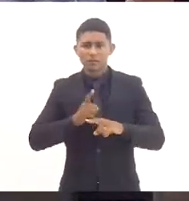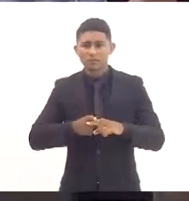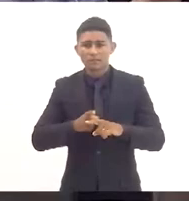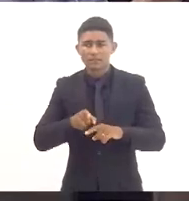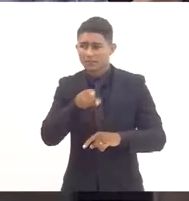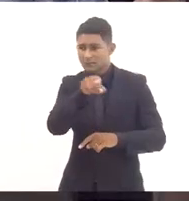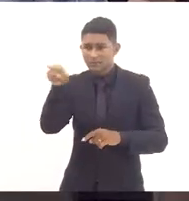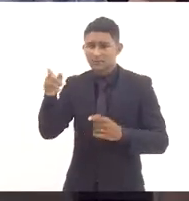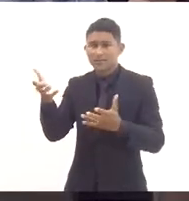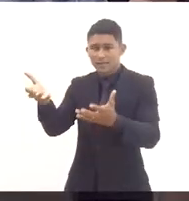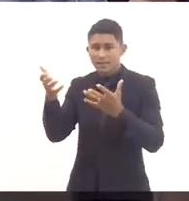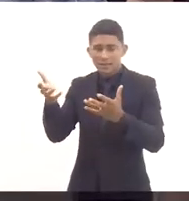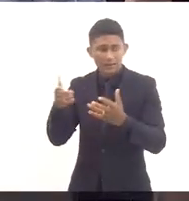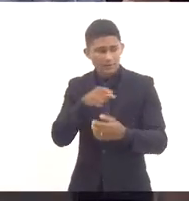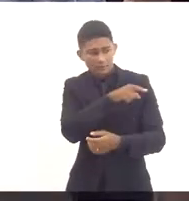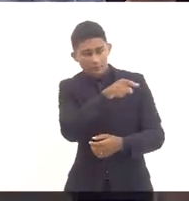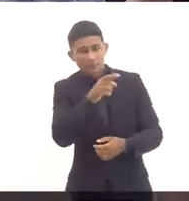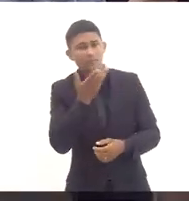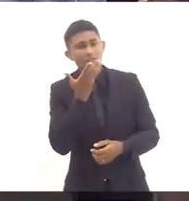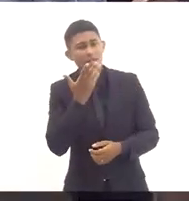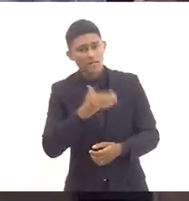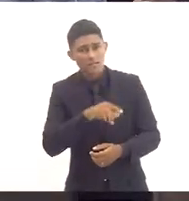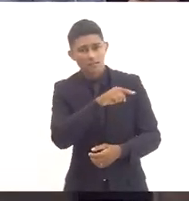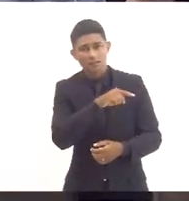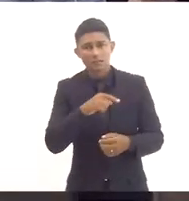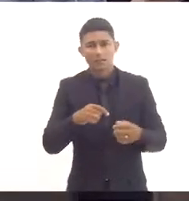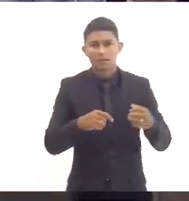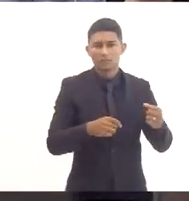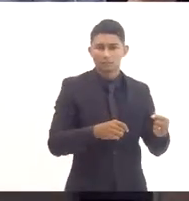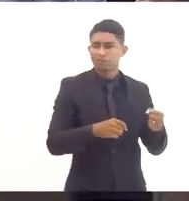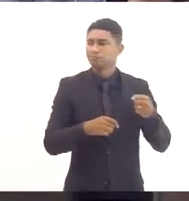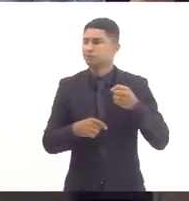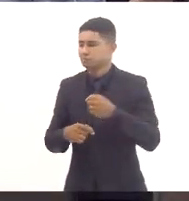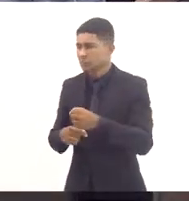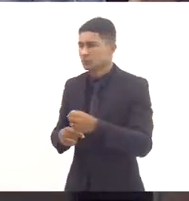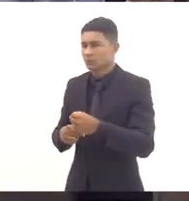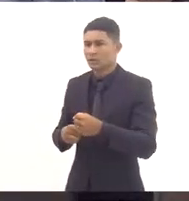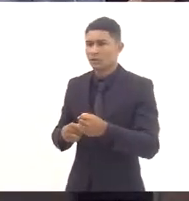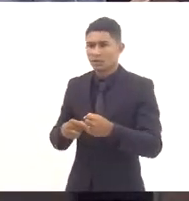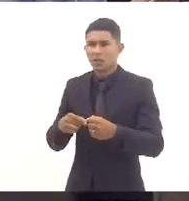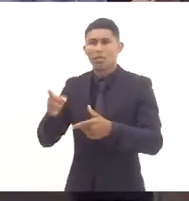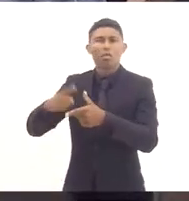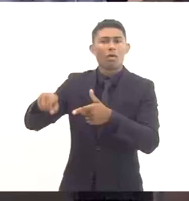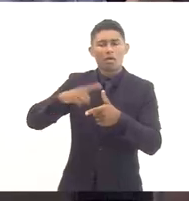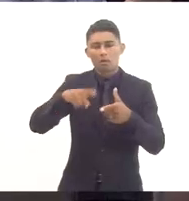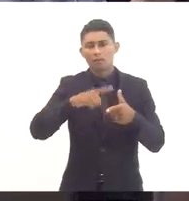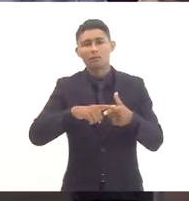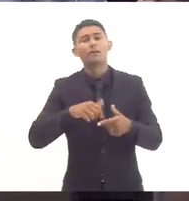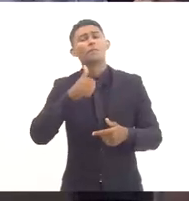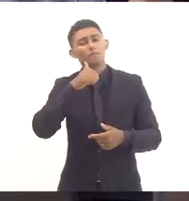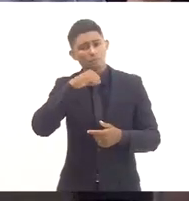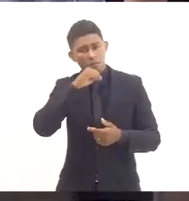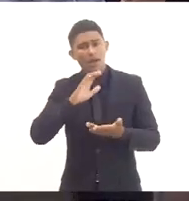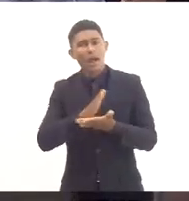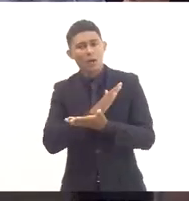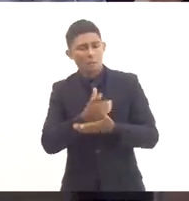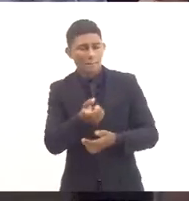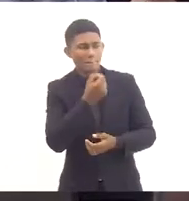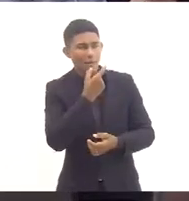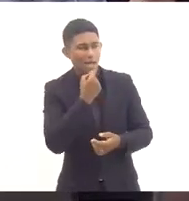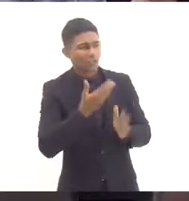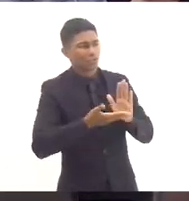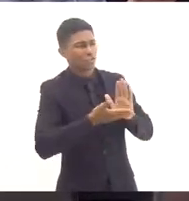que a criança entra no consultório em surto e tem um monte que retiram a medicação para criança e assim ó e